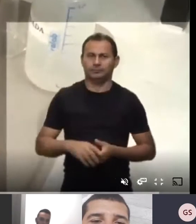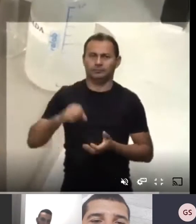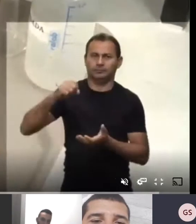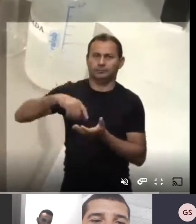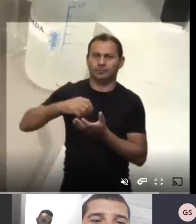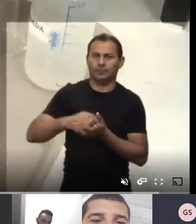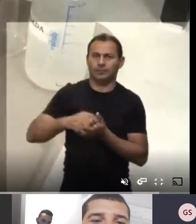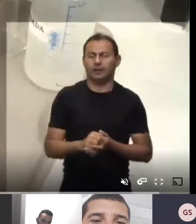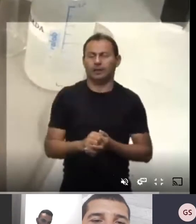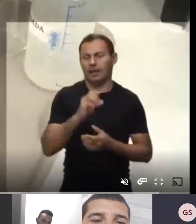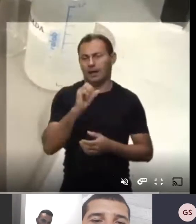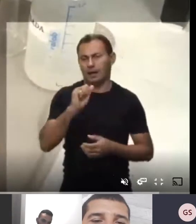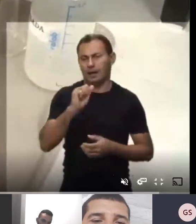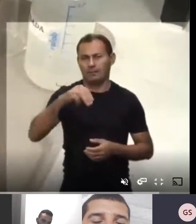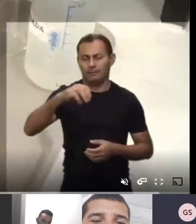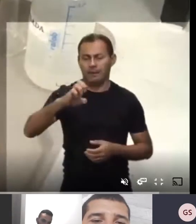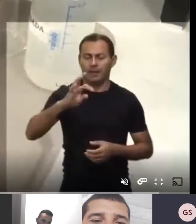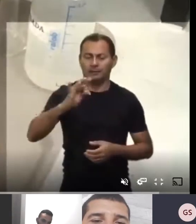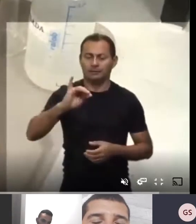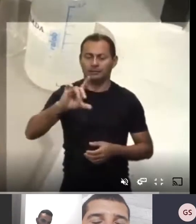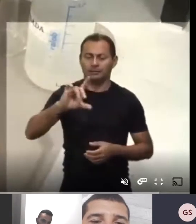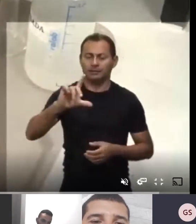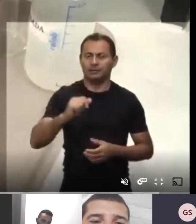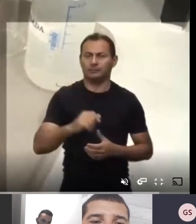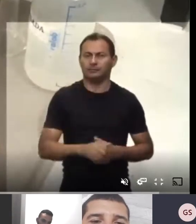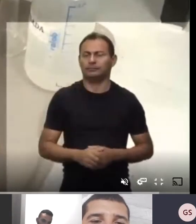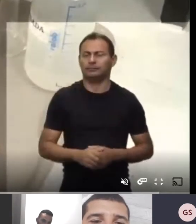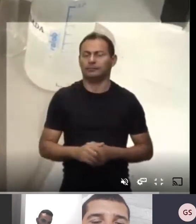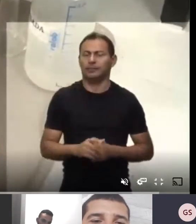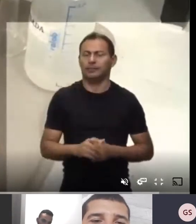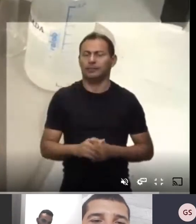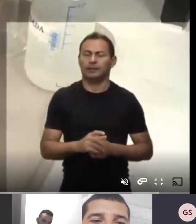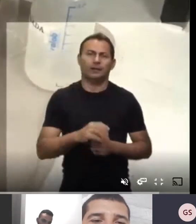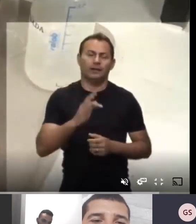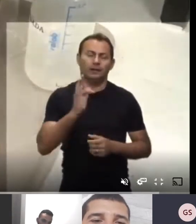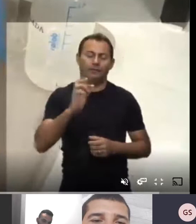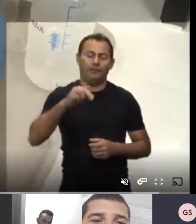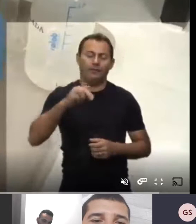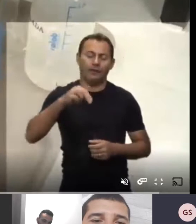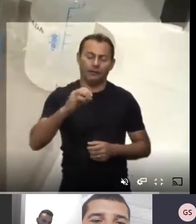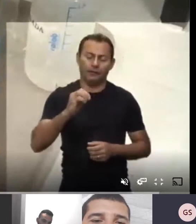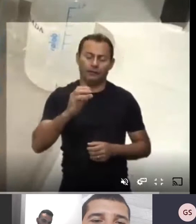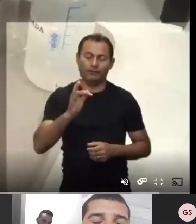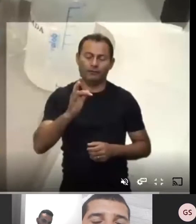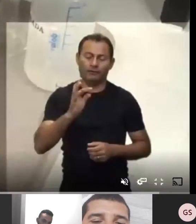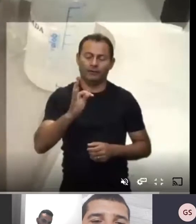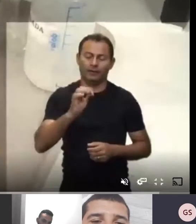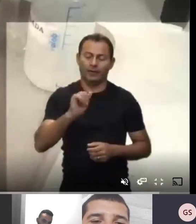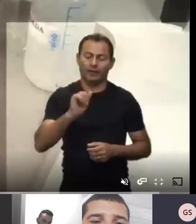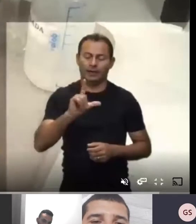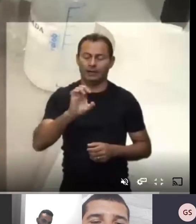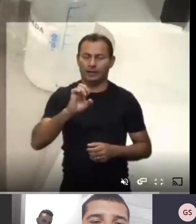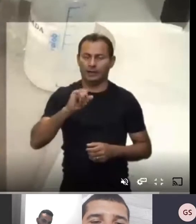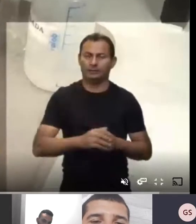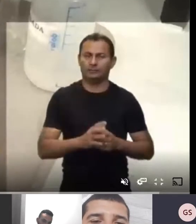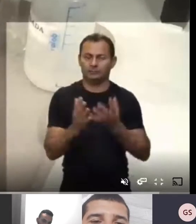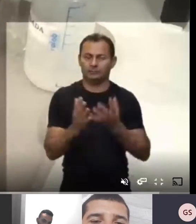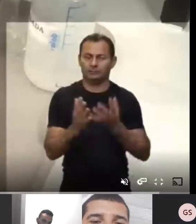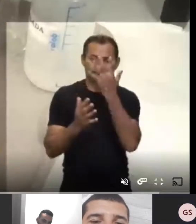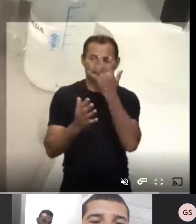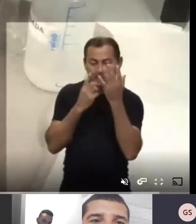2 gotas, ele já reage um pouco com a água, mas fica sempre nessa cor aí, meio amarelado. E